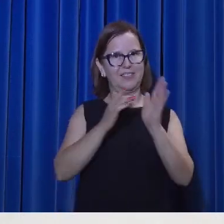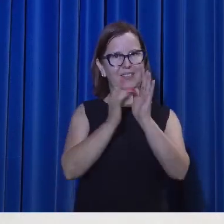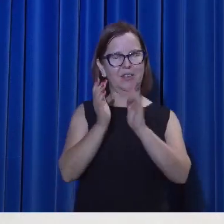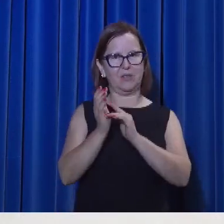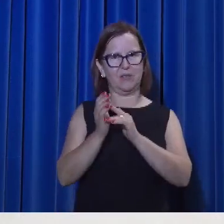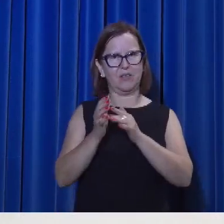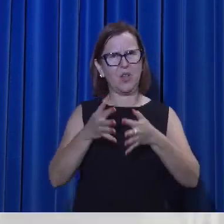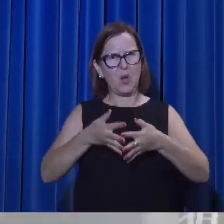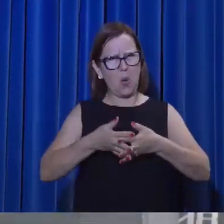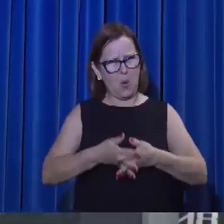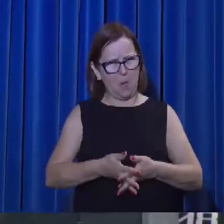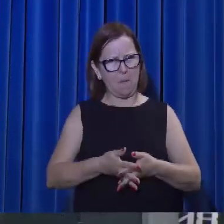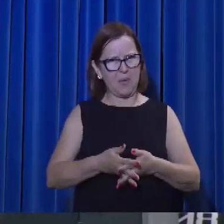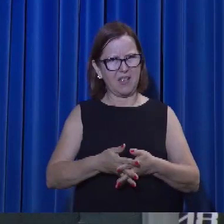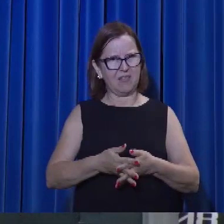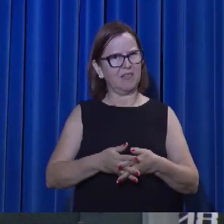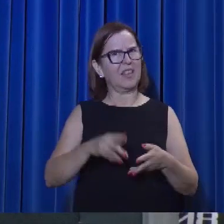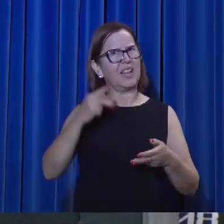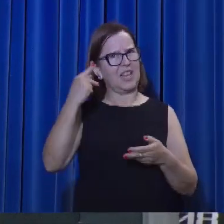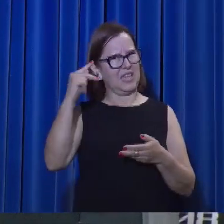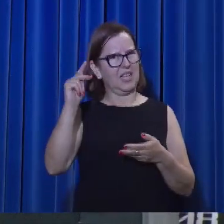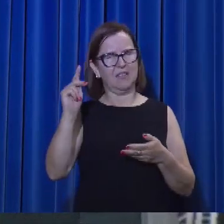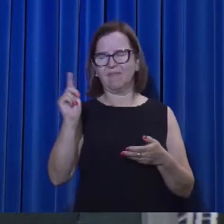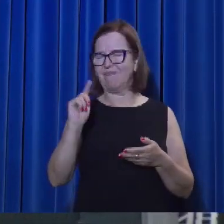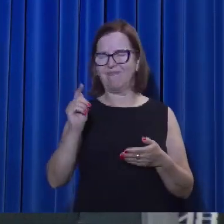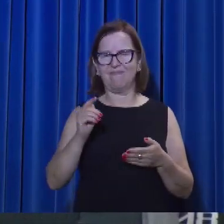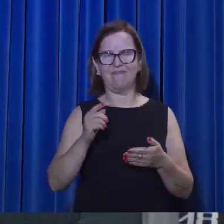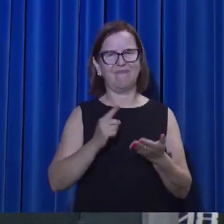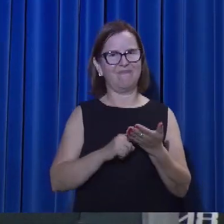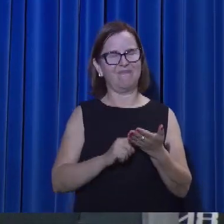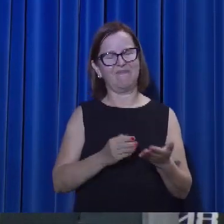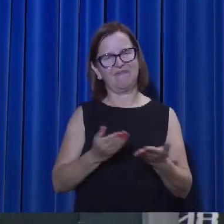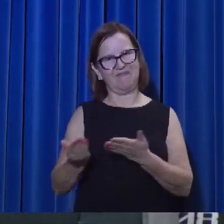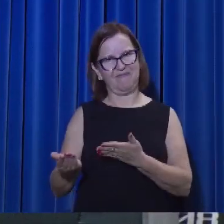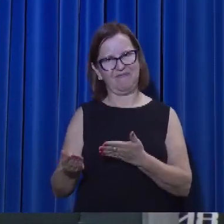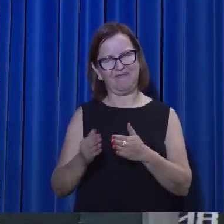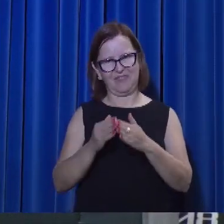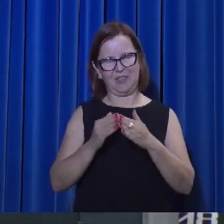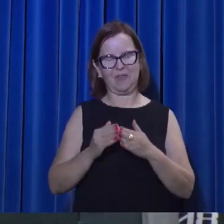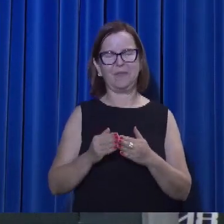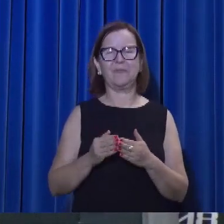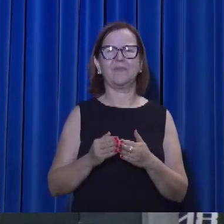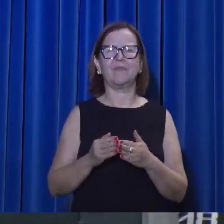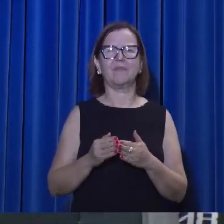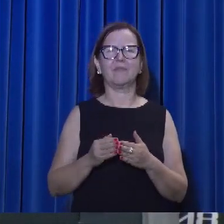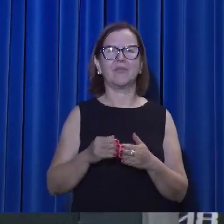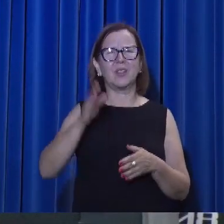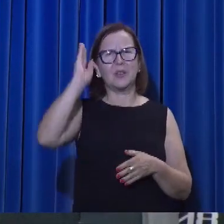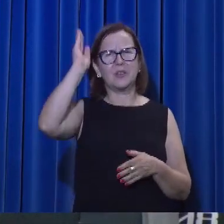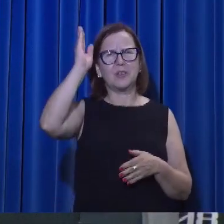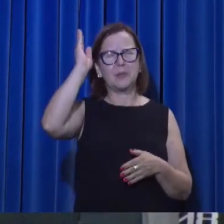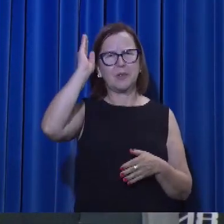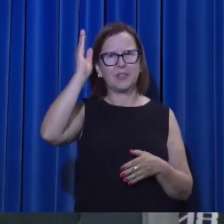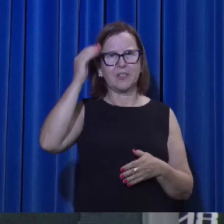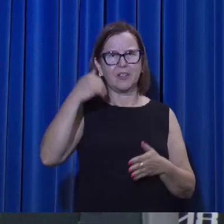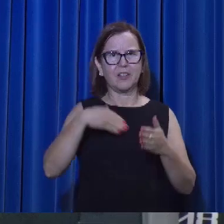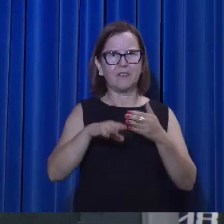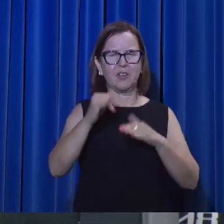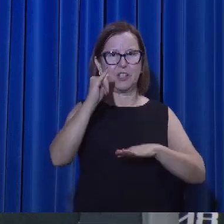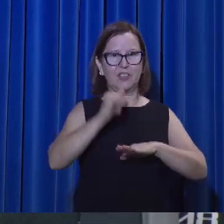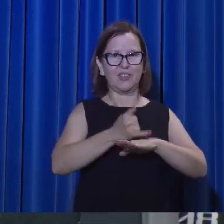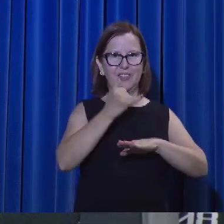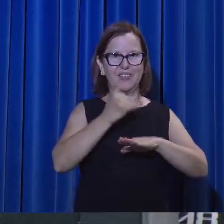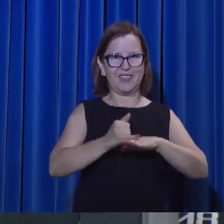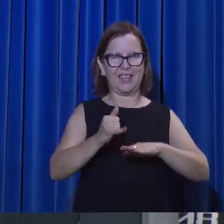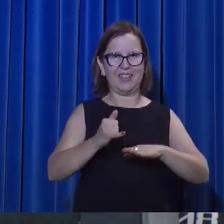era dele? Não, era emprestado. E o jumentinho em que chegou a Jerusalém recebendo